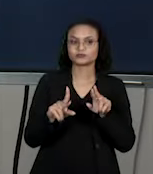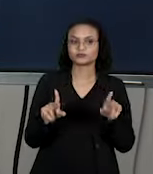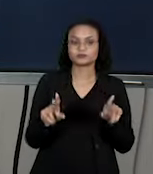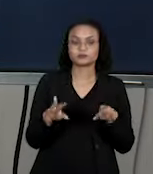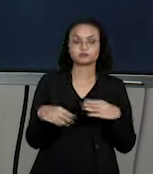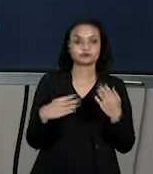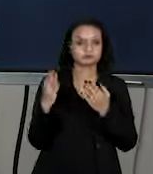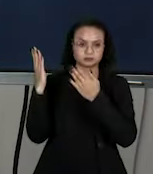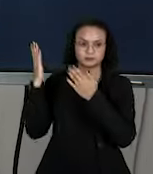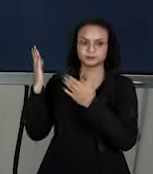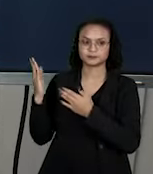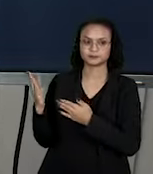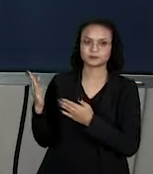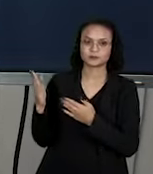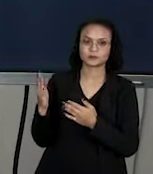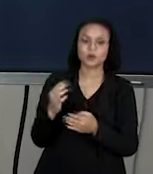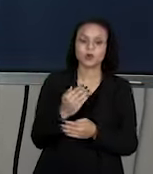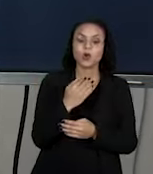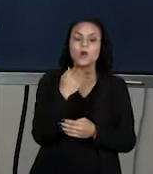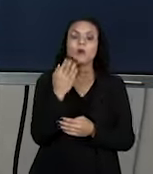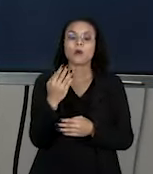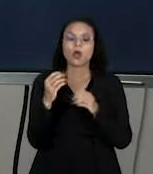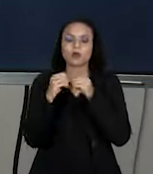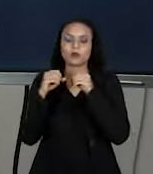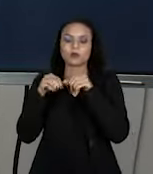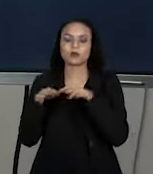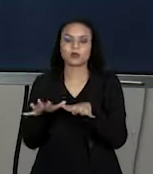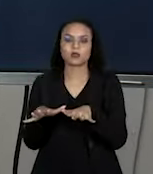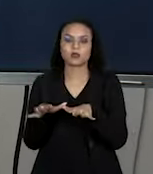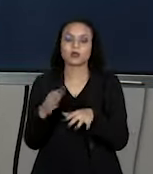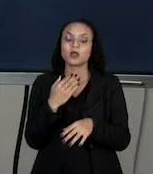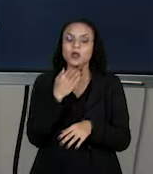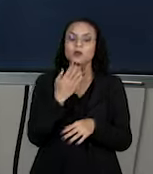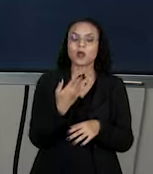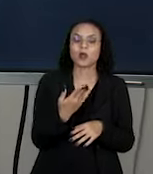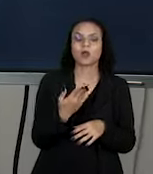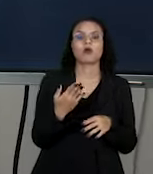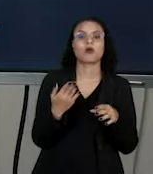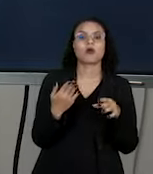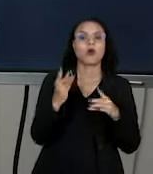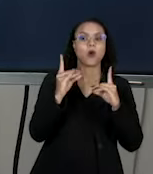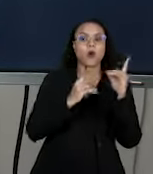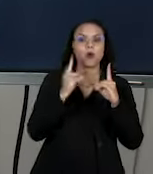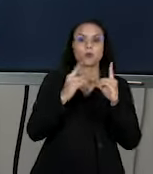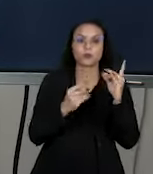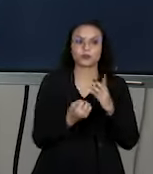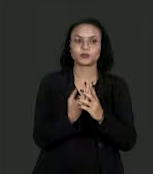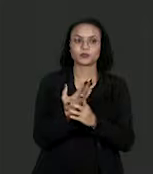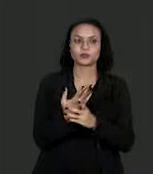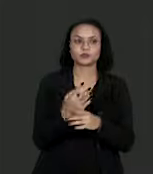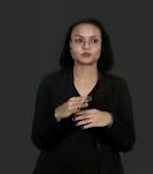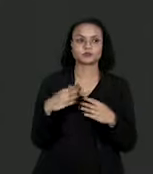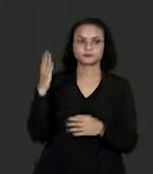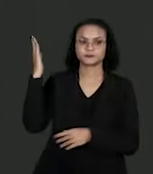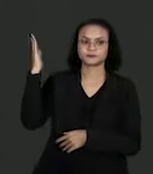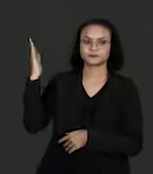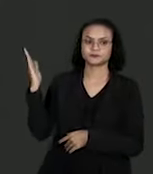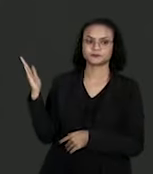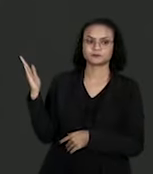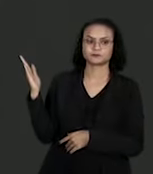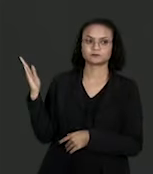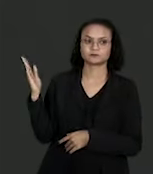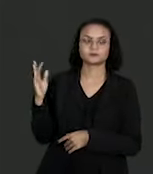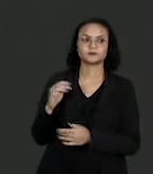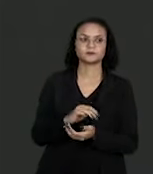são as glândulas e quais os hormônios que essas glândulas produzem. Então, nós vamos ter a glândula hipófise, que fica aqui